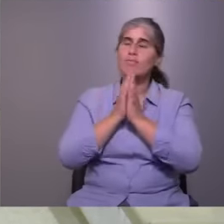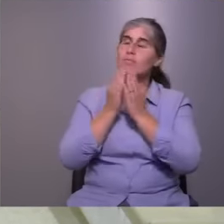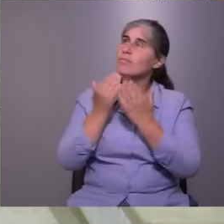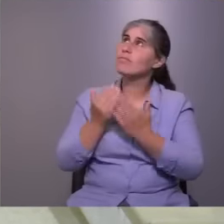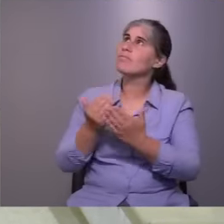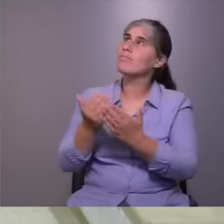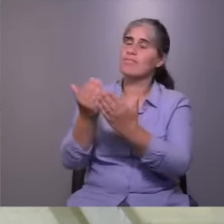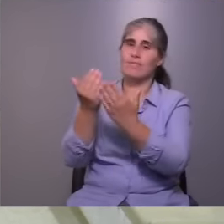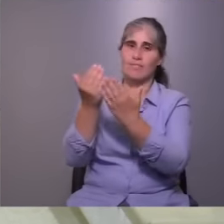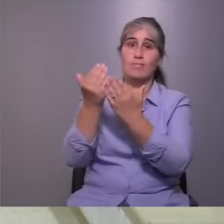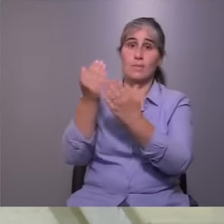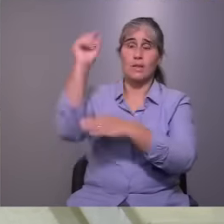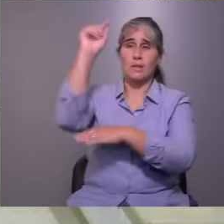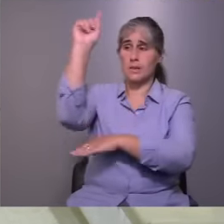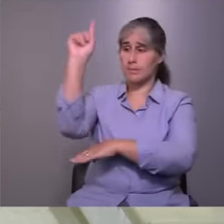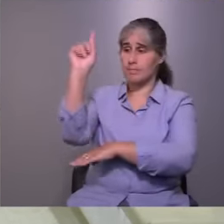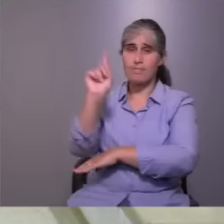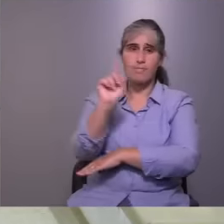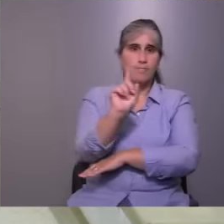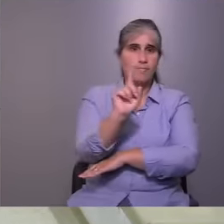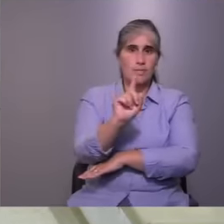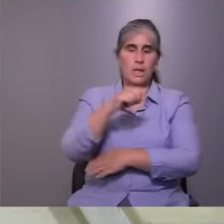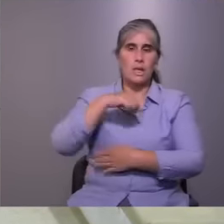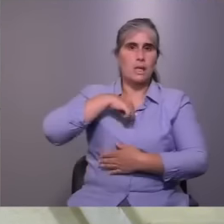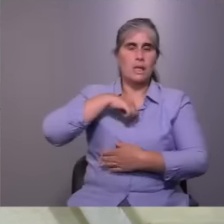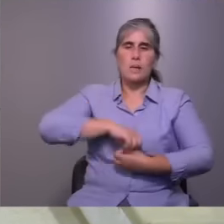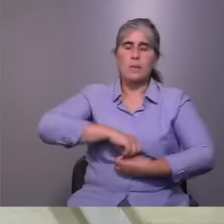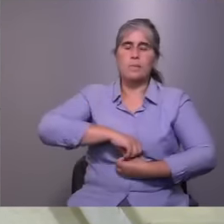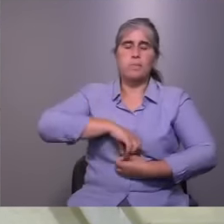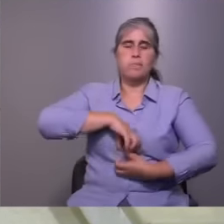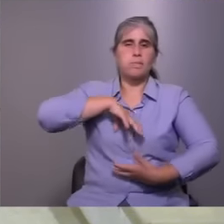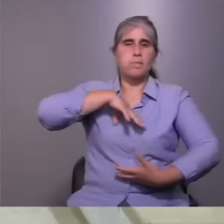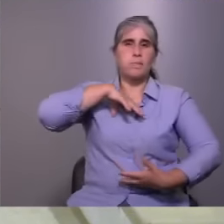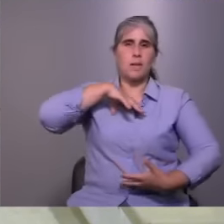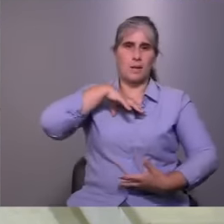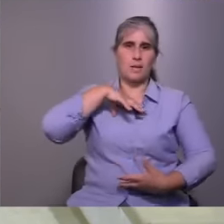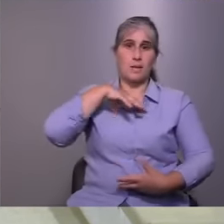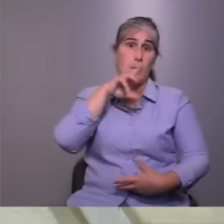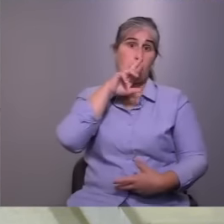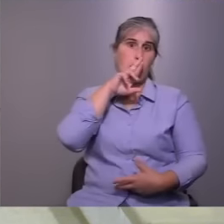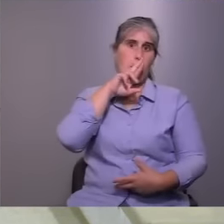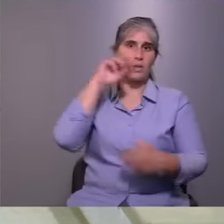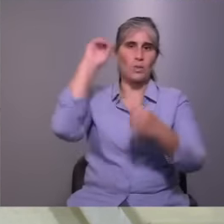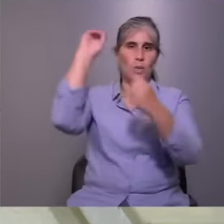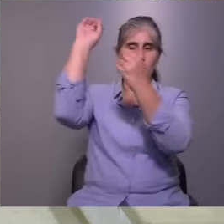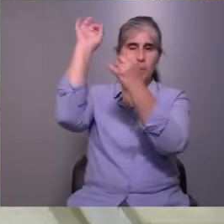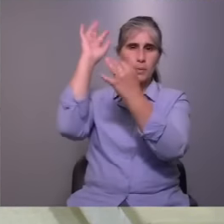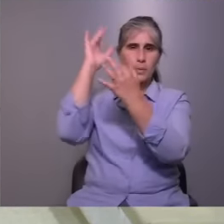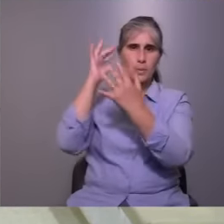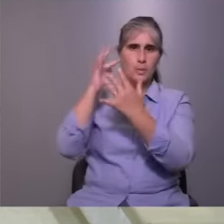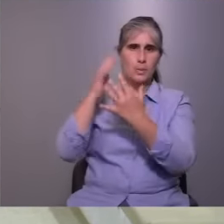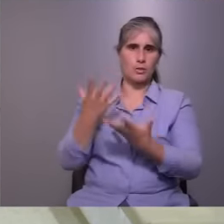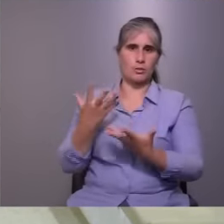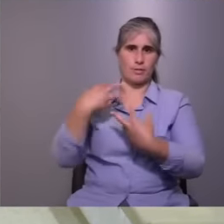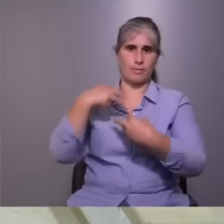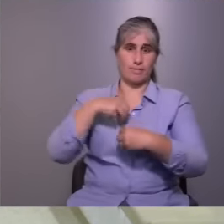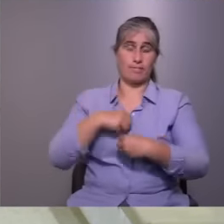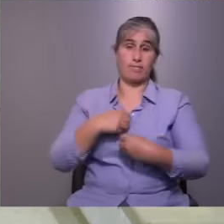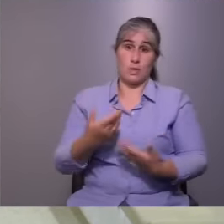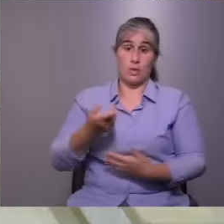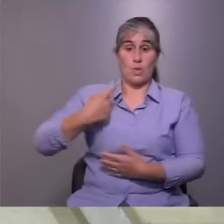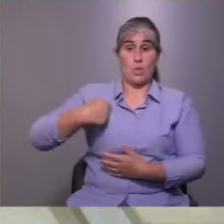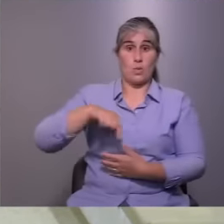nosso Deus, em honra da Virgem que aqui se manifestou plena da luz pascal.